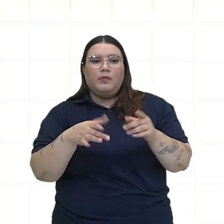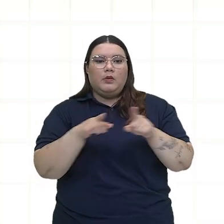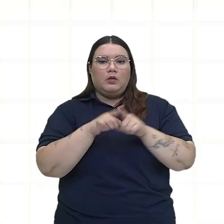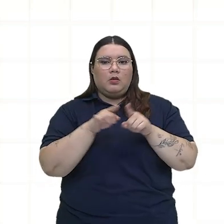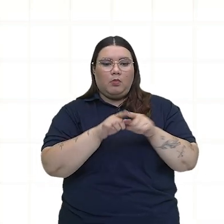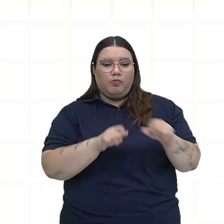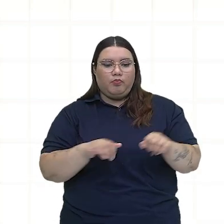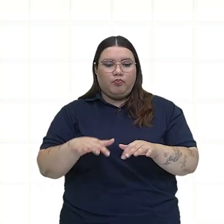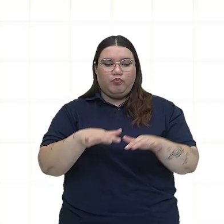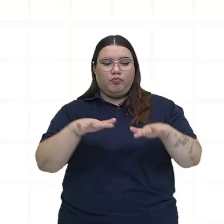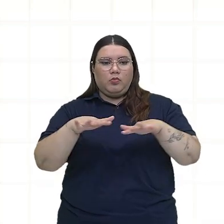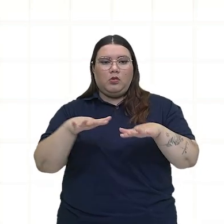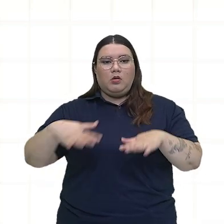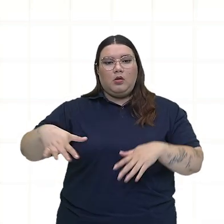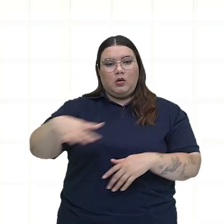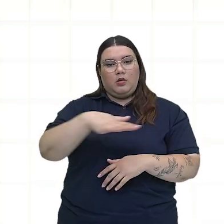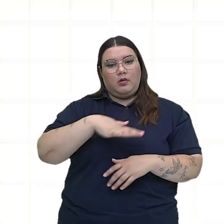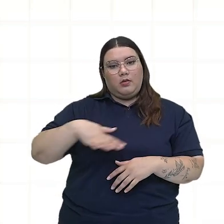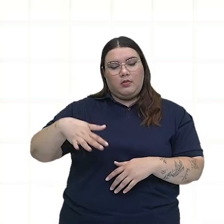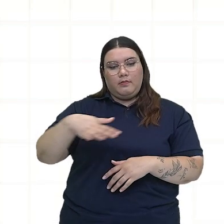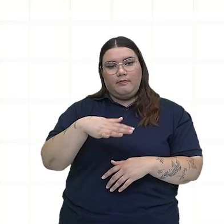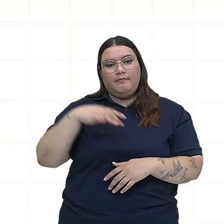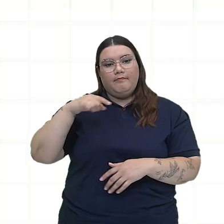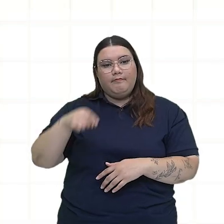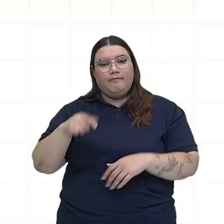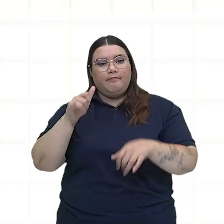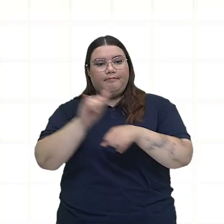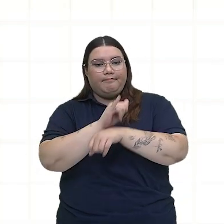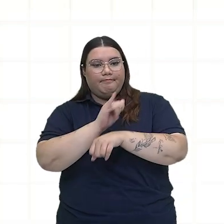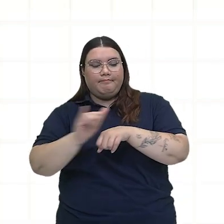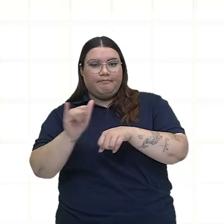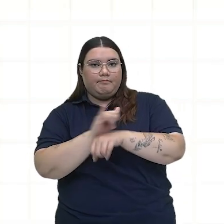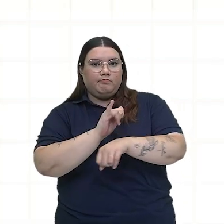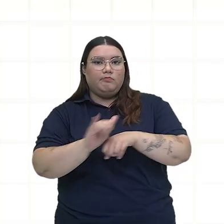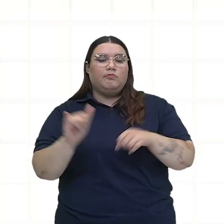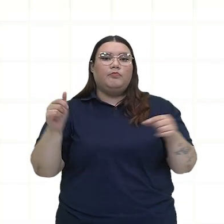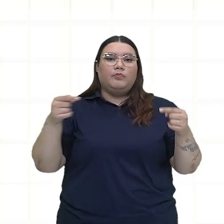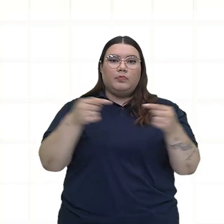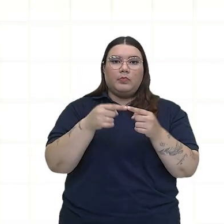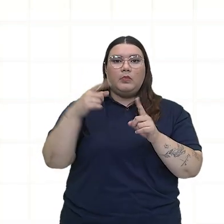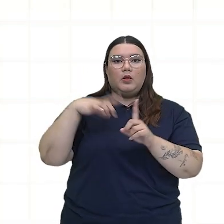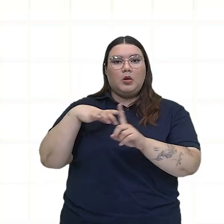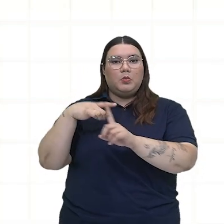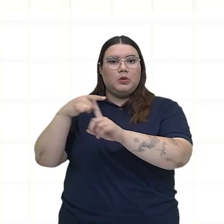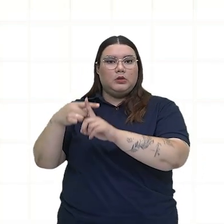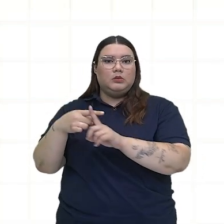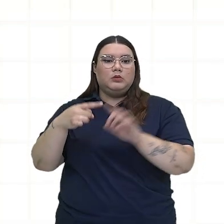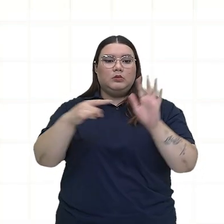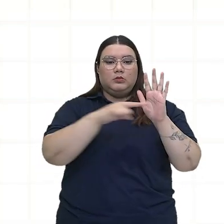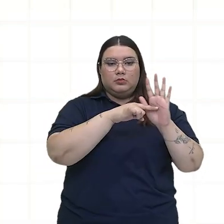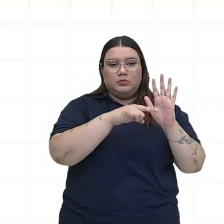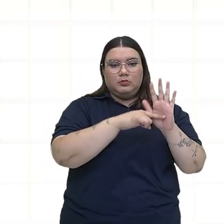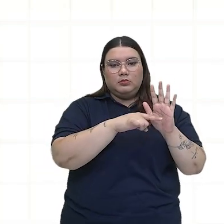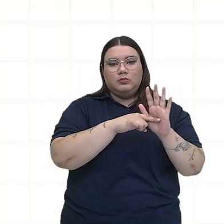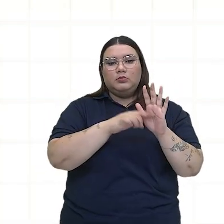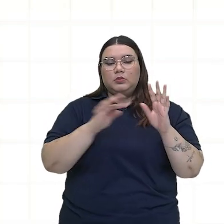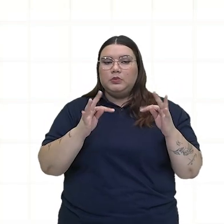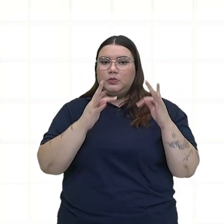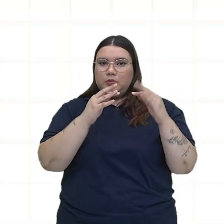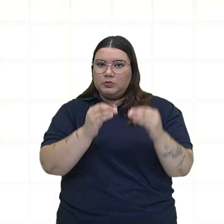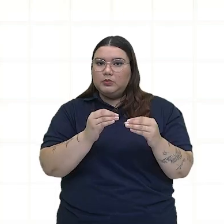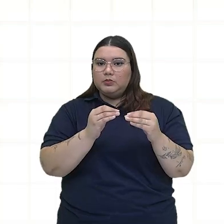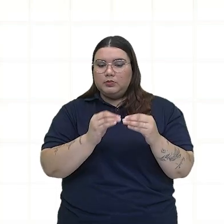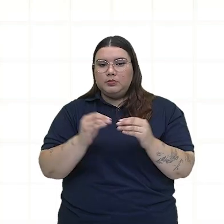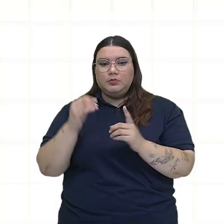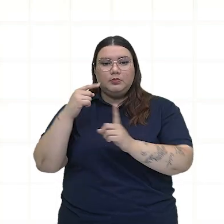do alagamento de alguma área. Essa técnica da irrigação de superfície, ela tem vantagens e desvantagens, como todas que a gente